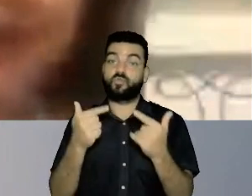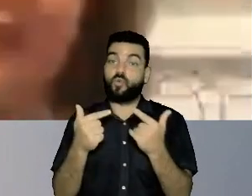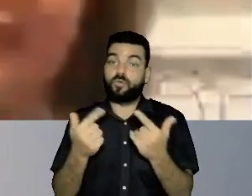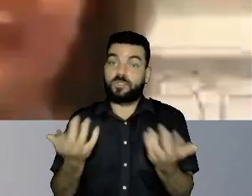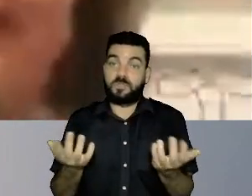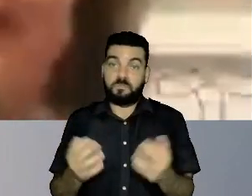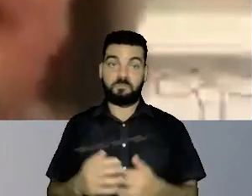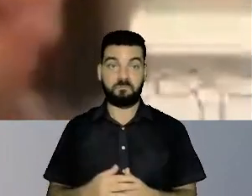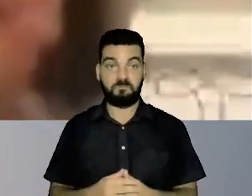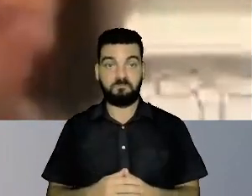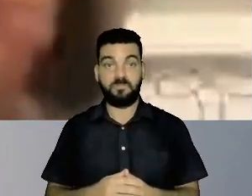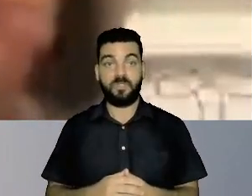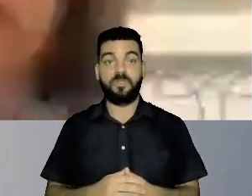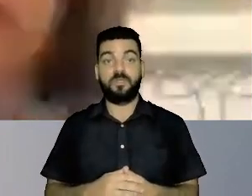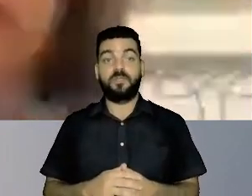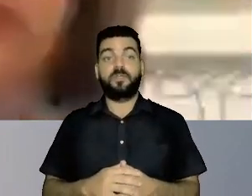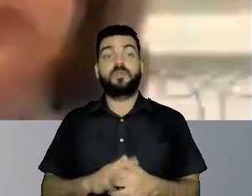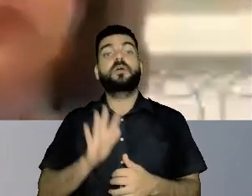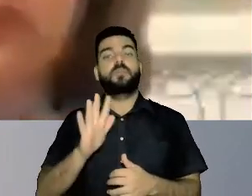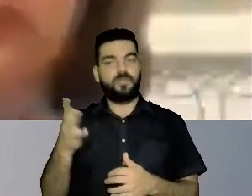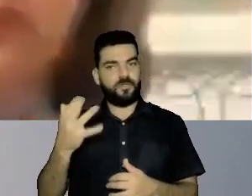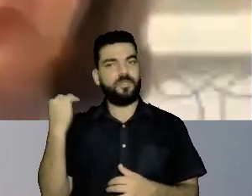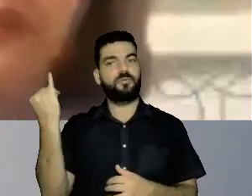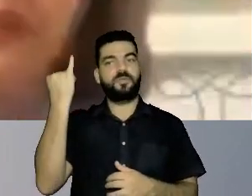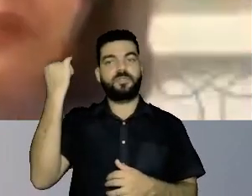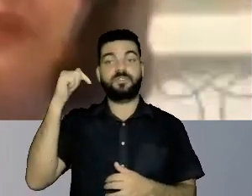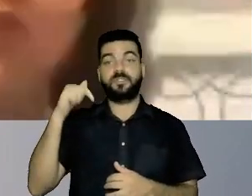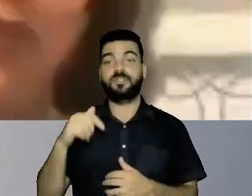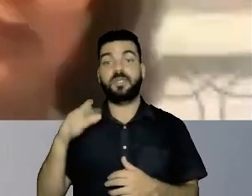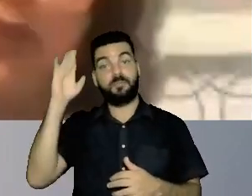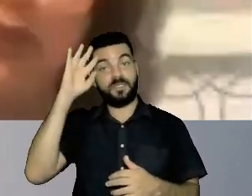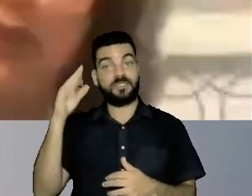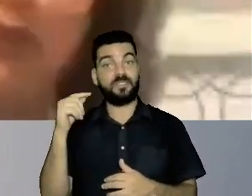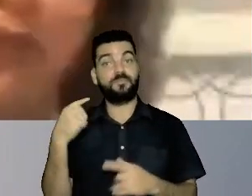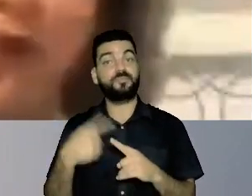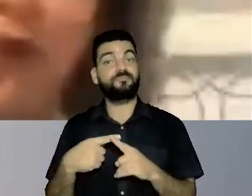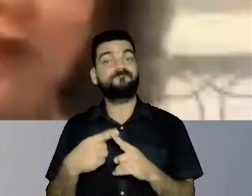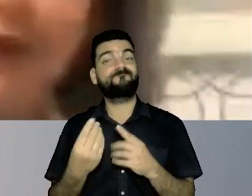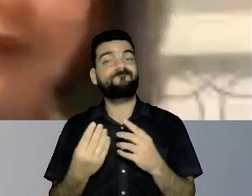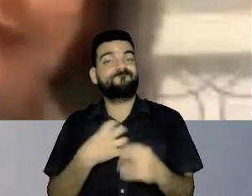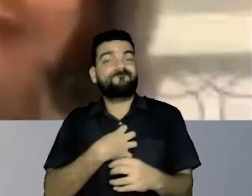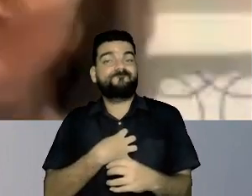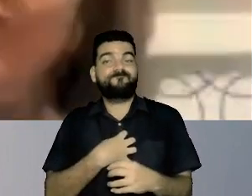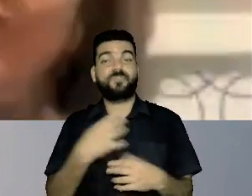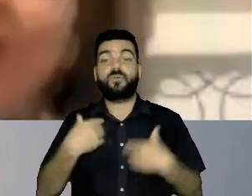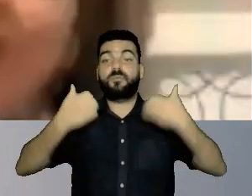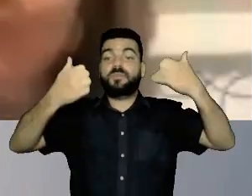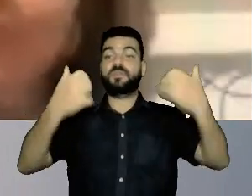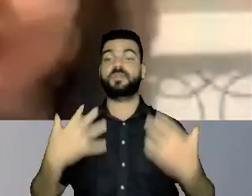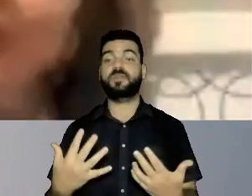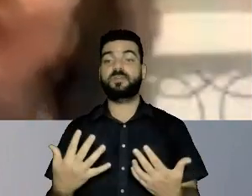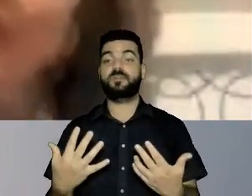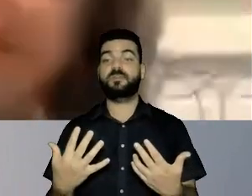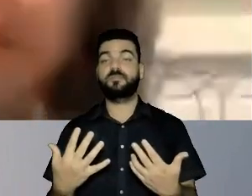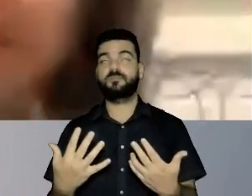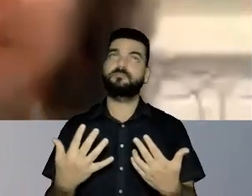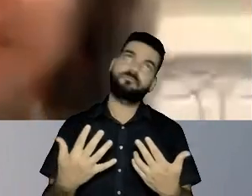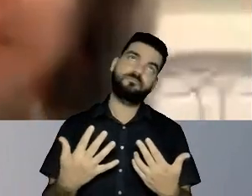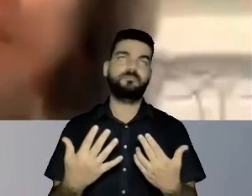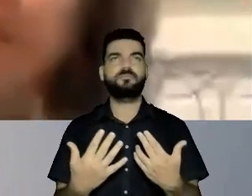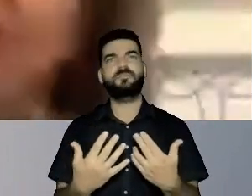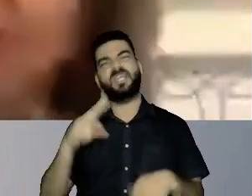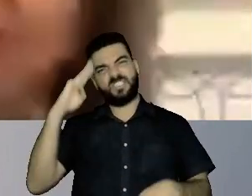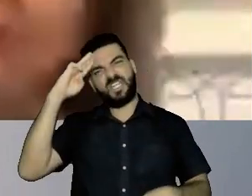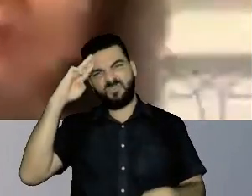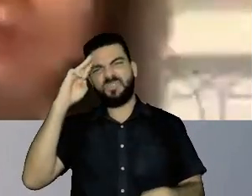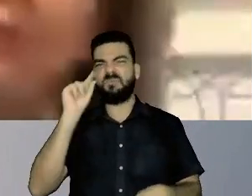que a gente felizmente não teve isso no Brasil, mas então é importante, sim.